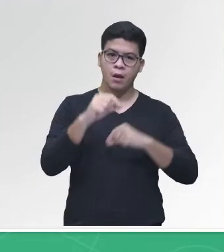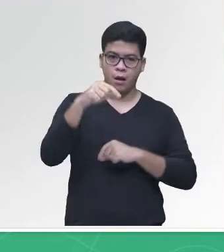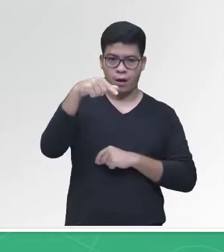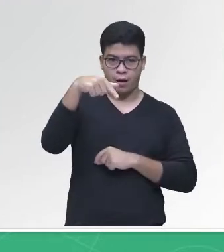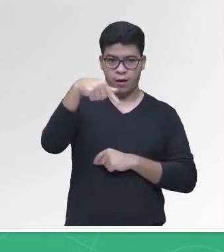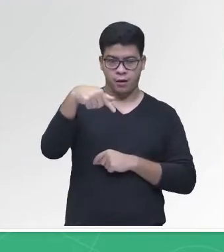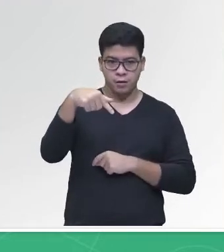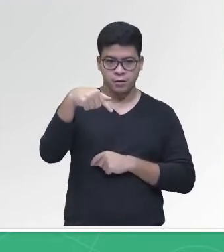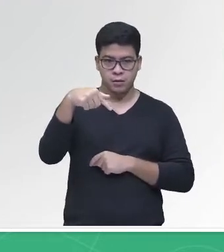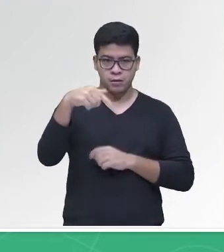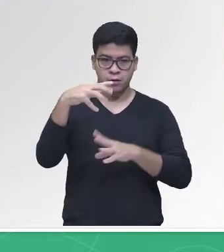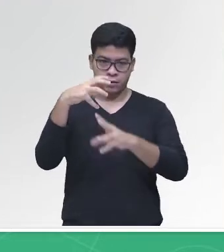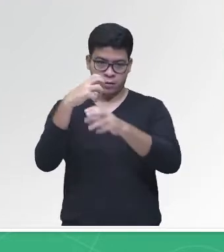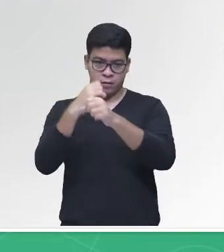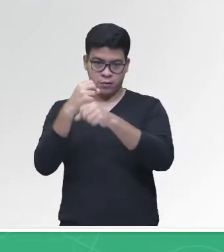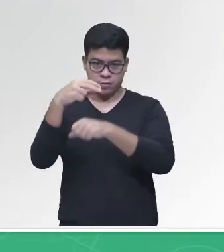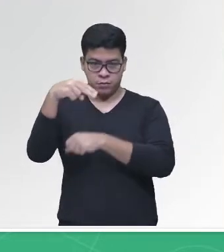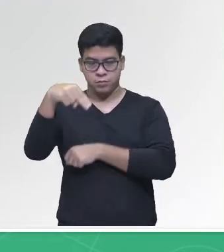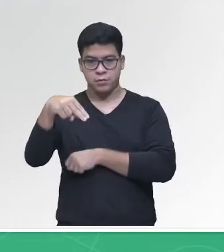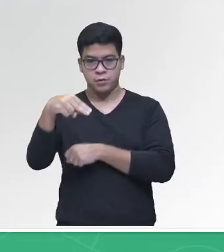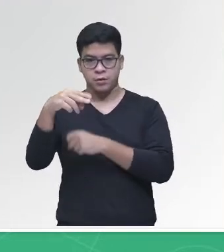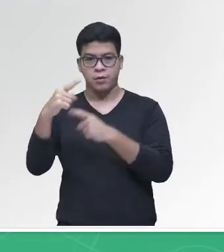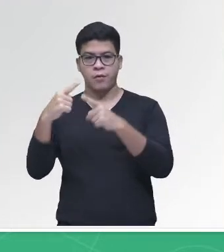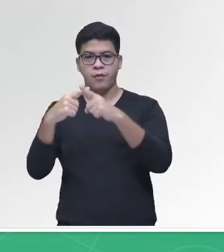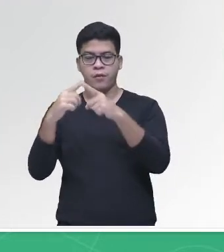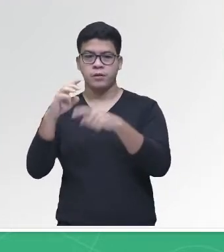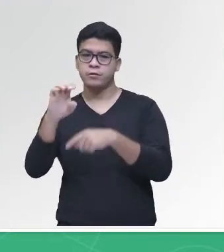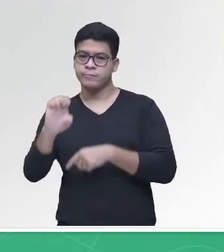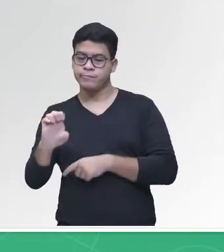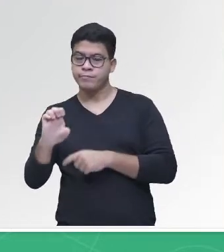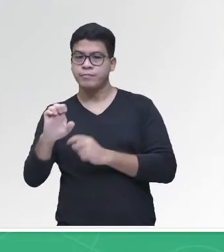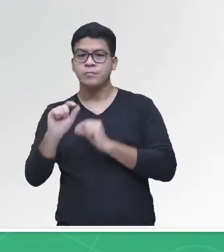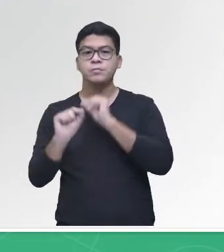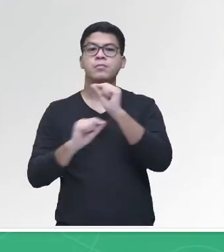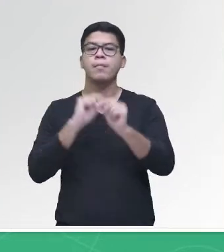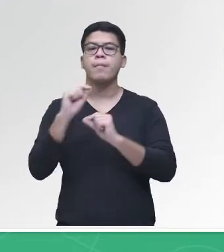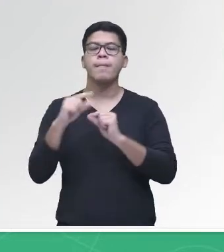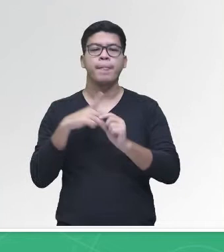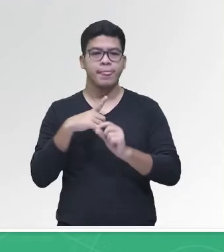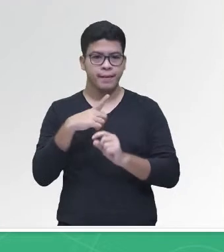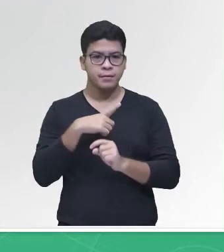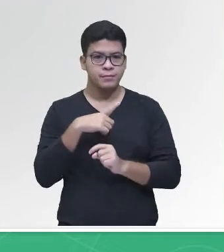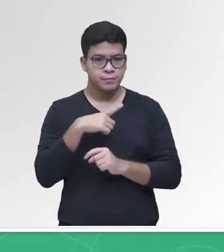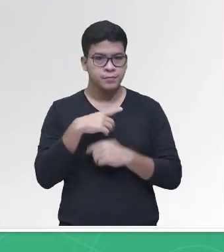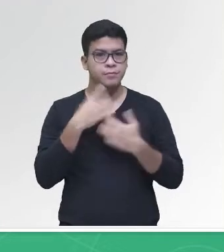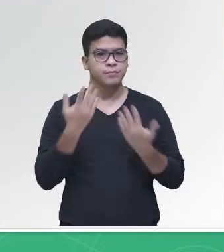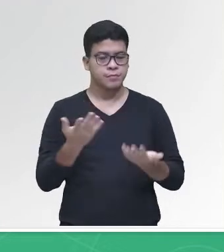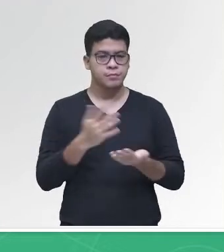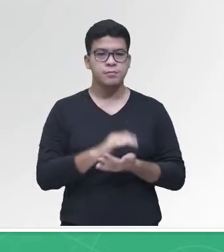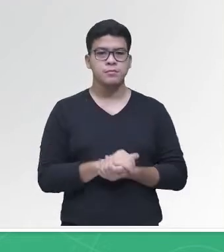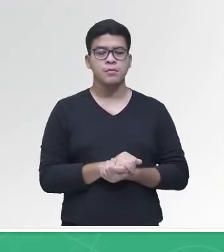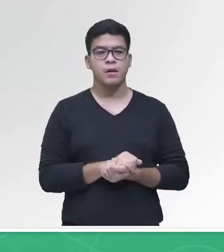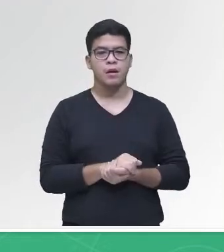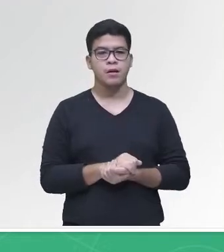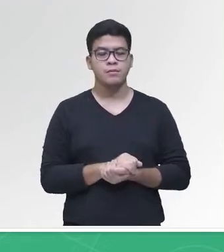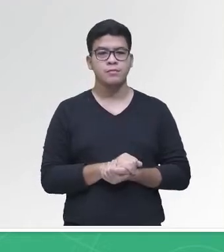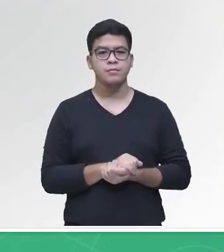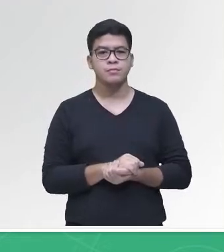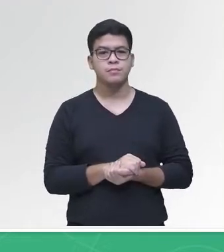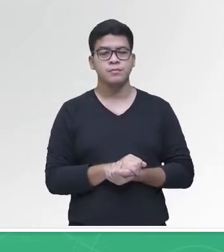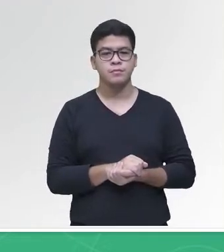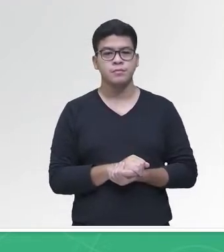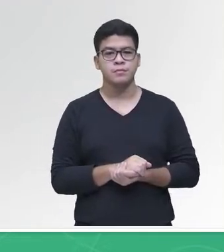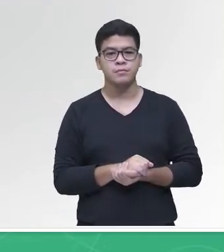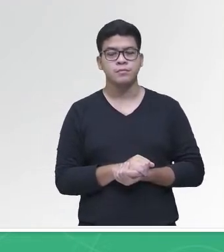de carga elétrica de um corpo pode ser determinada pelo número de elétrons, em excesso ou